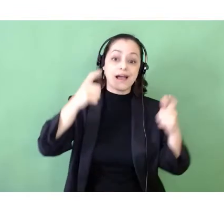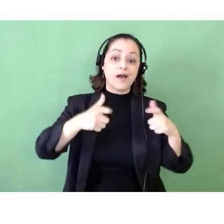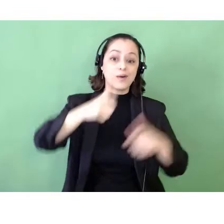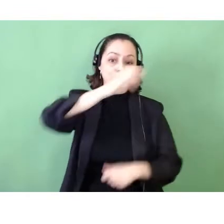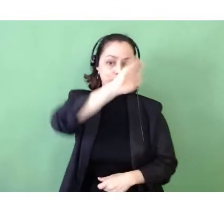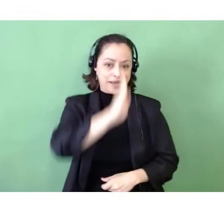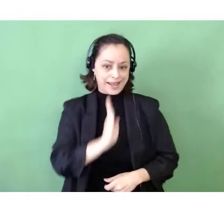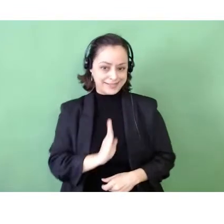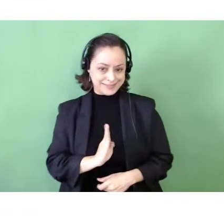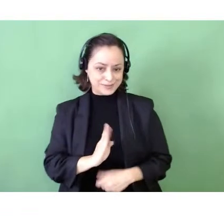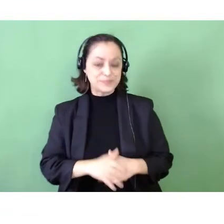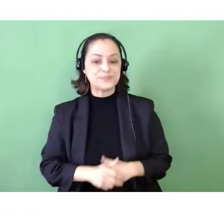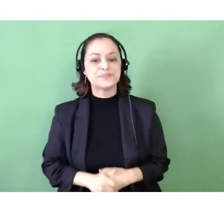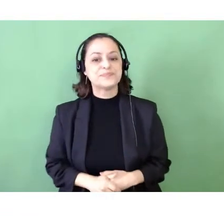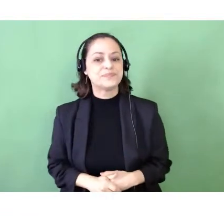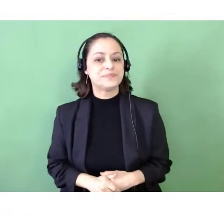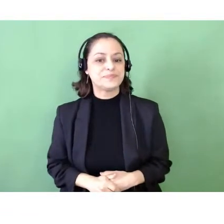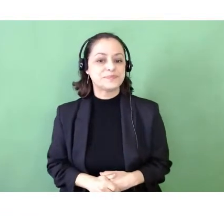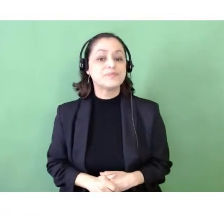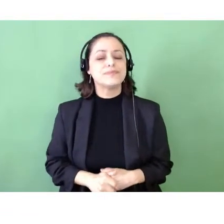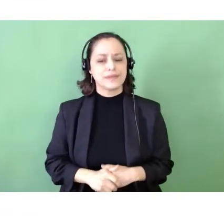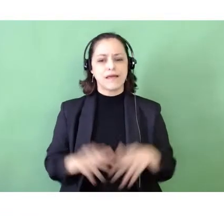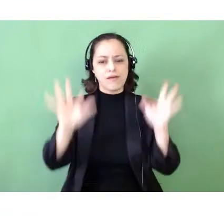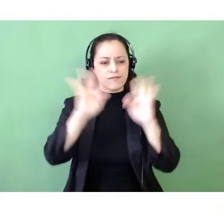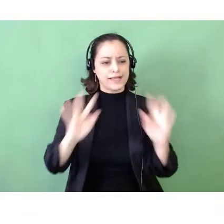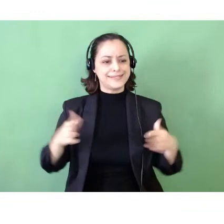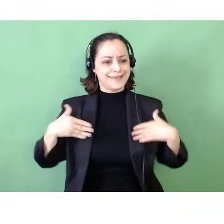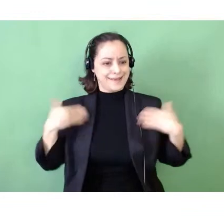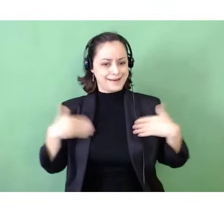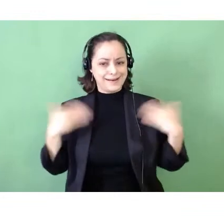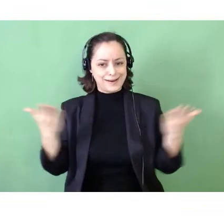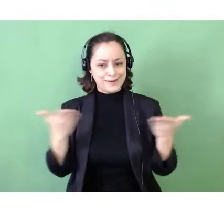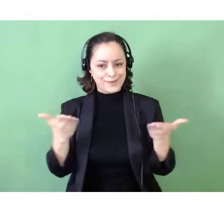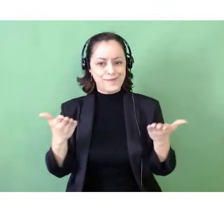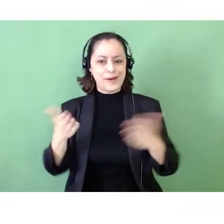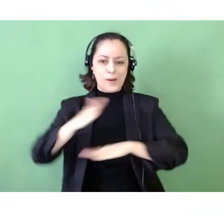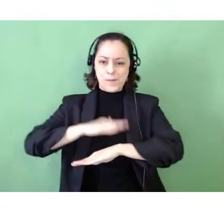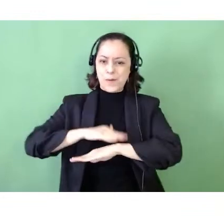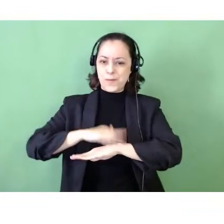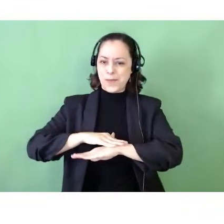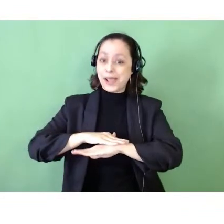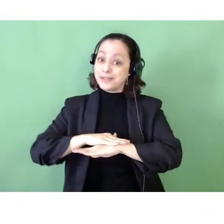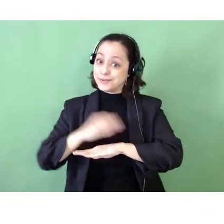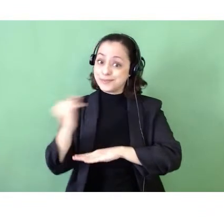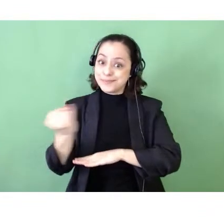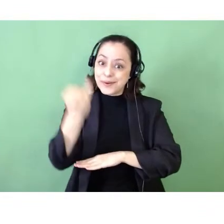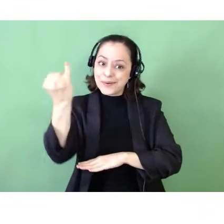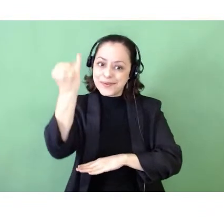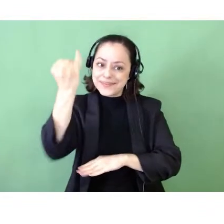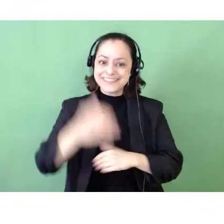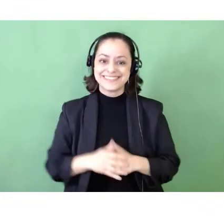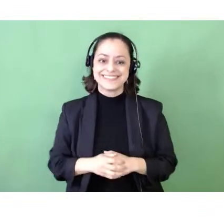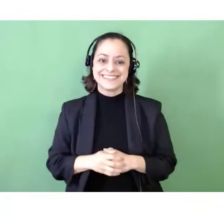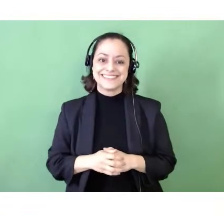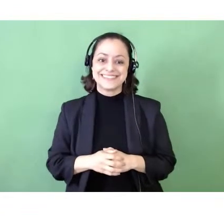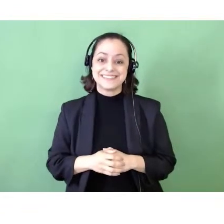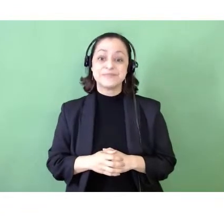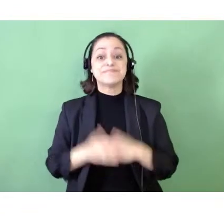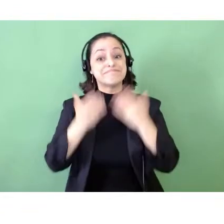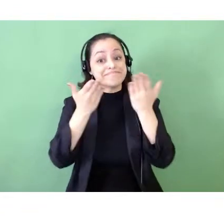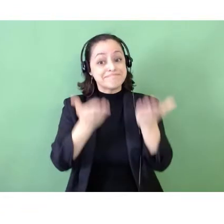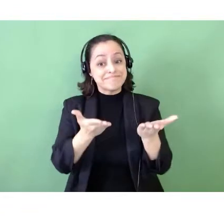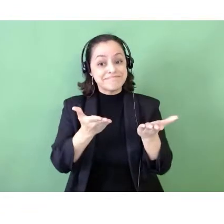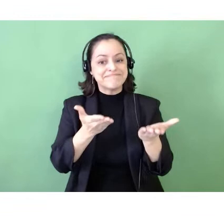Brasil. É uma alegria muito grande estar aqui nesse momento. É tão importante para a